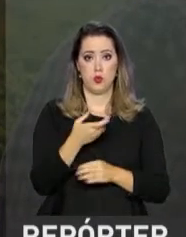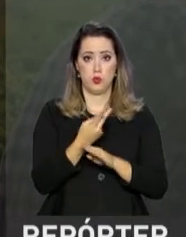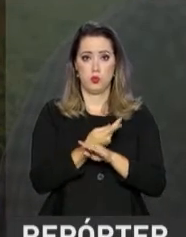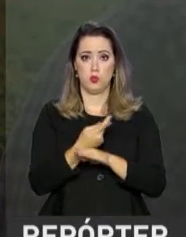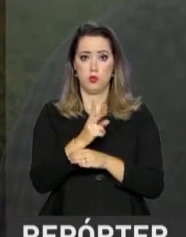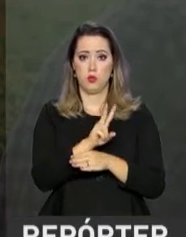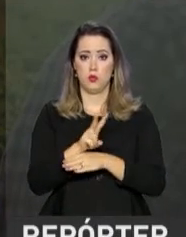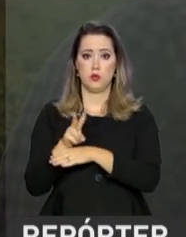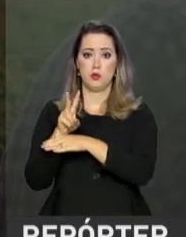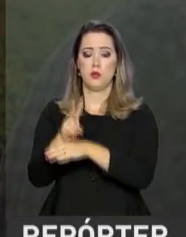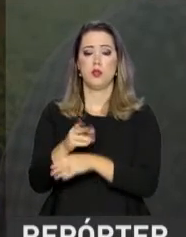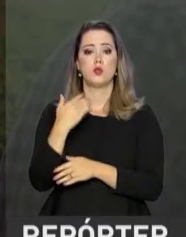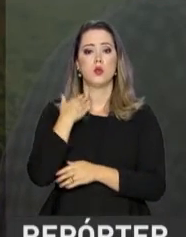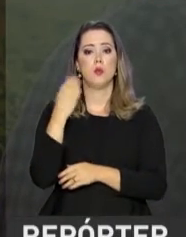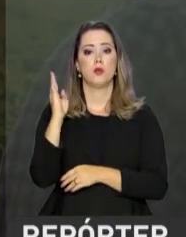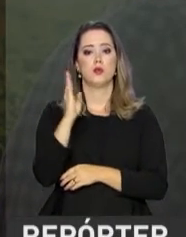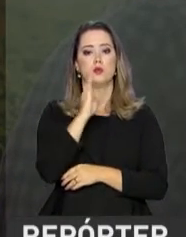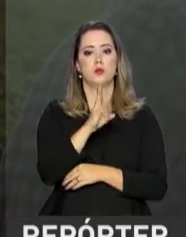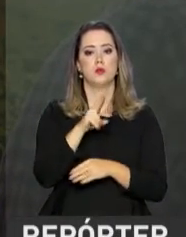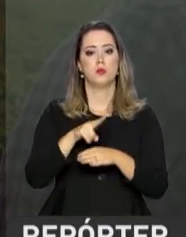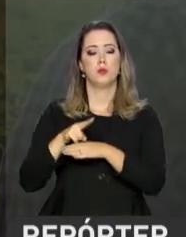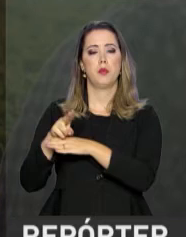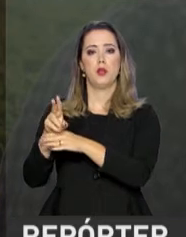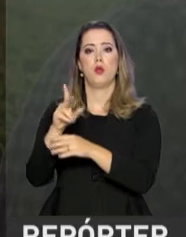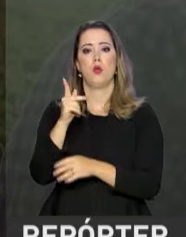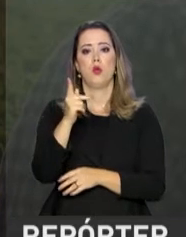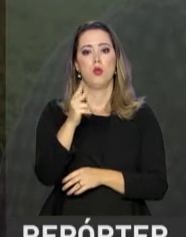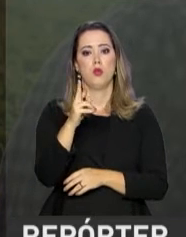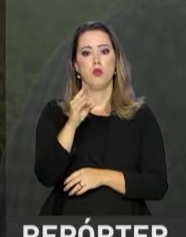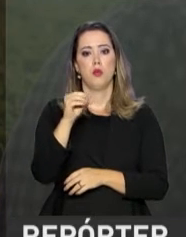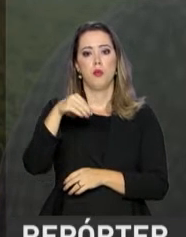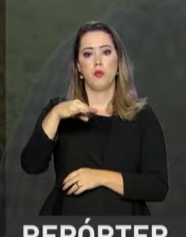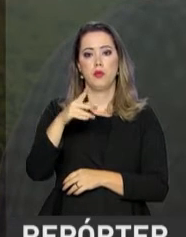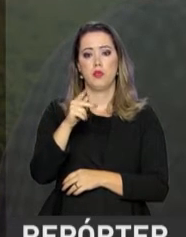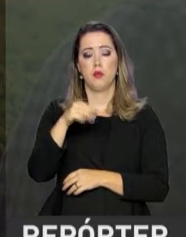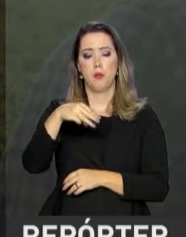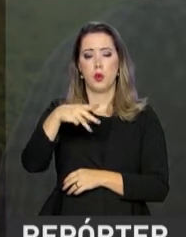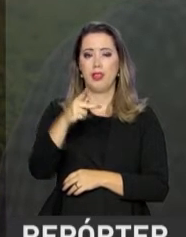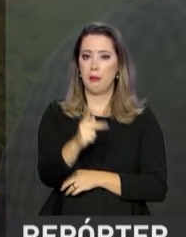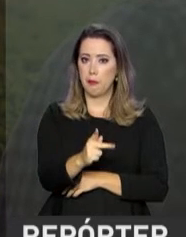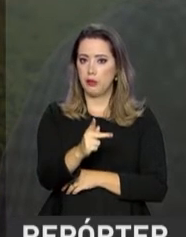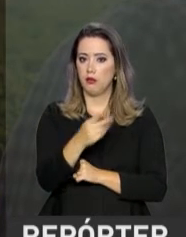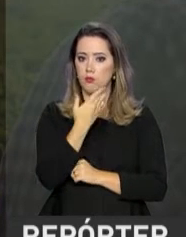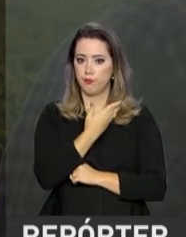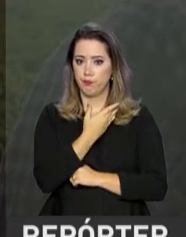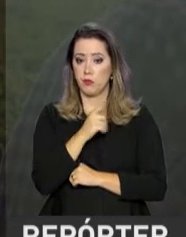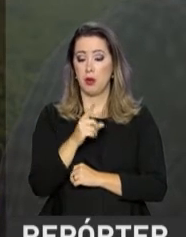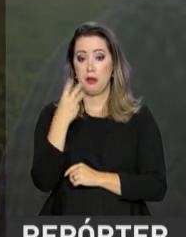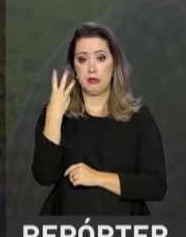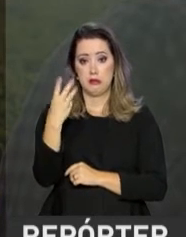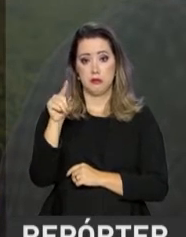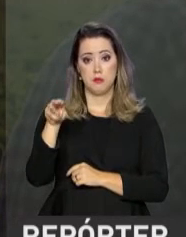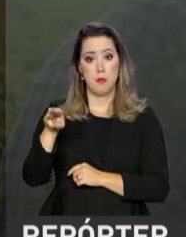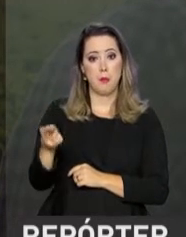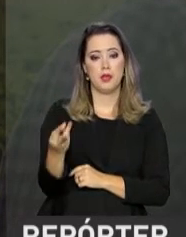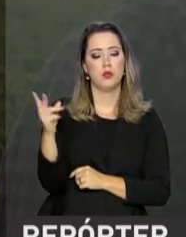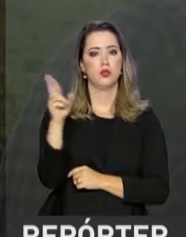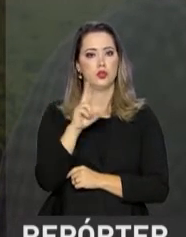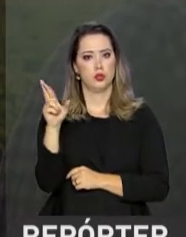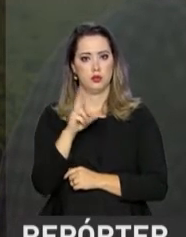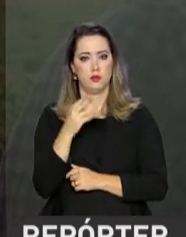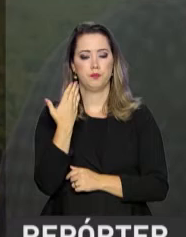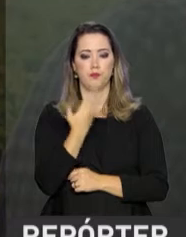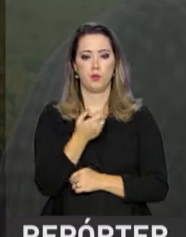por meio do programa nacional de apoio ao médio produtor rural pronamp cada um pode pegar até 3 milhões de